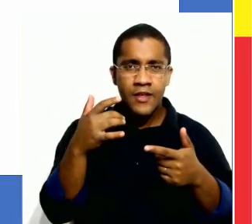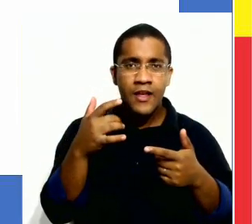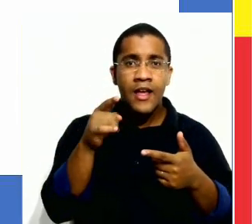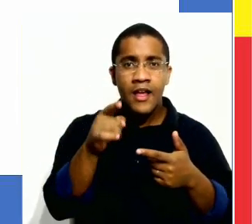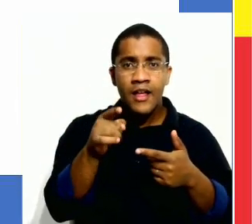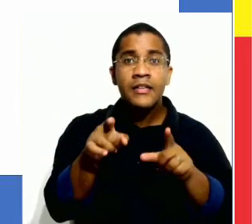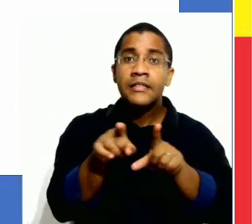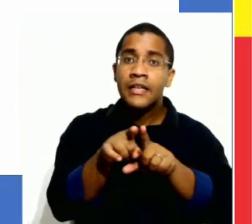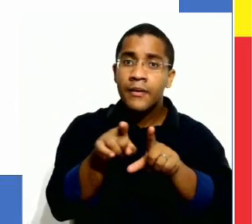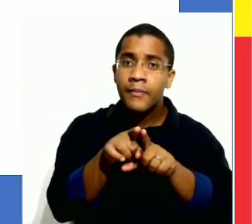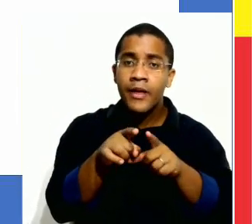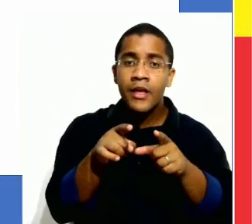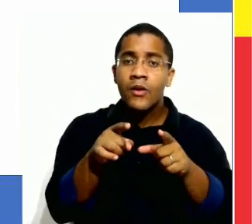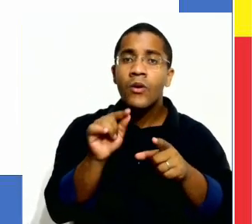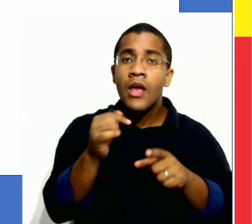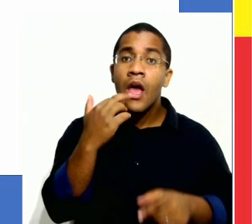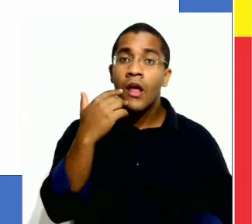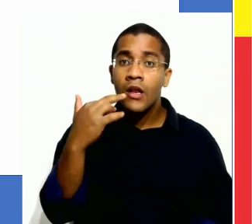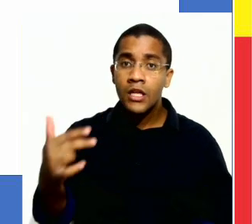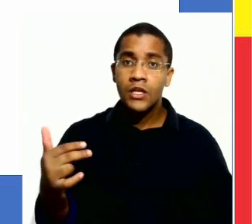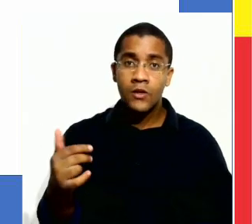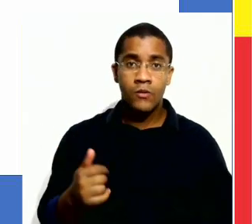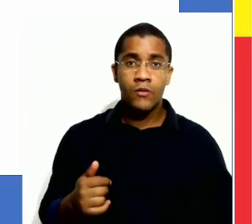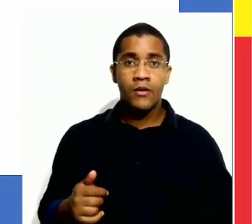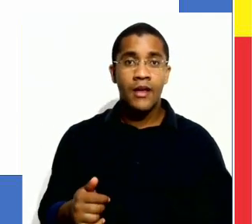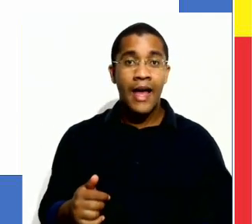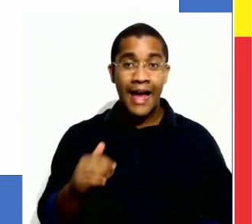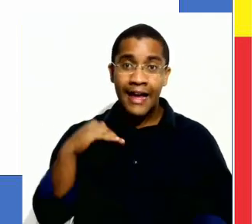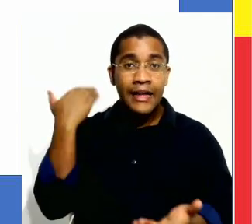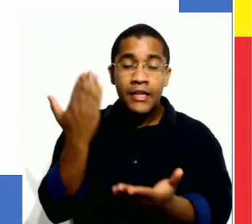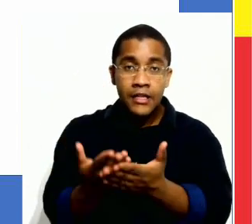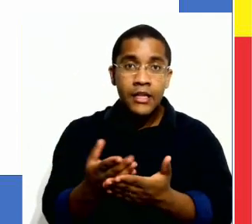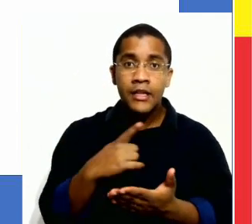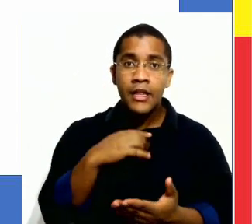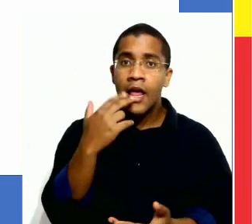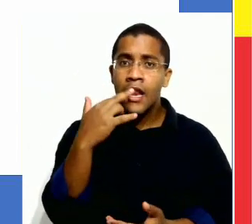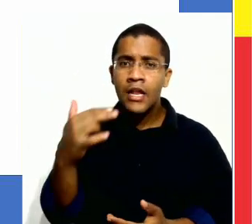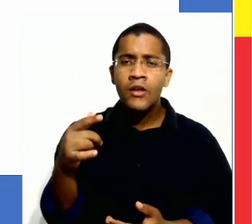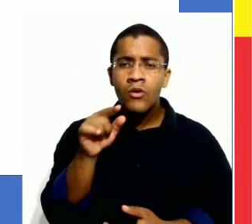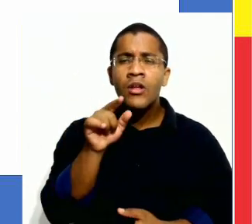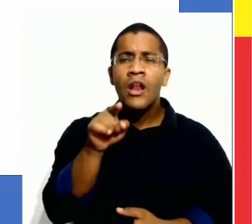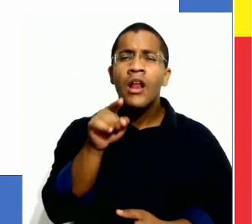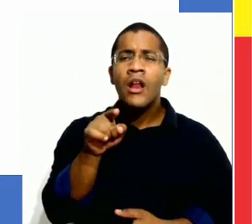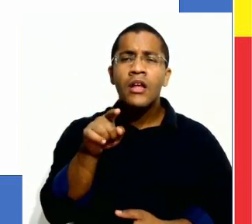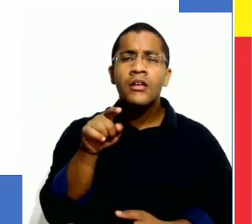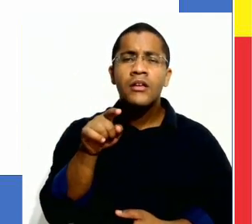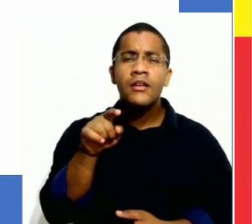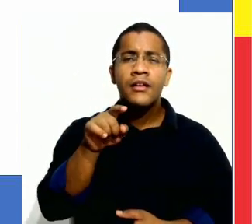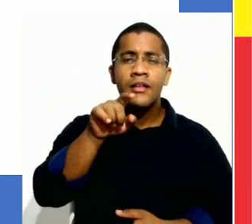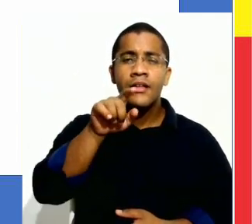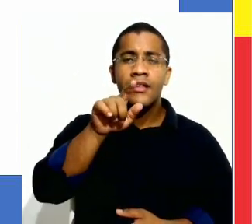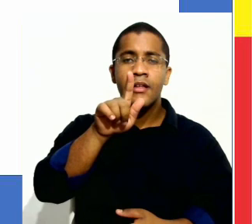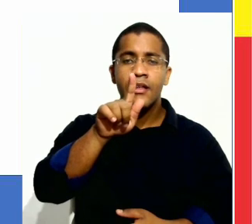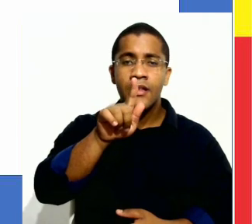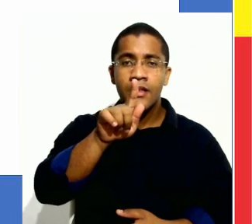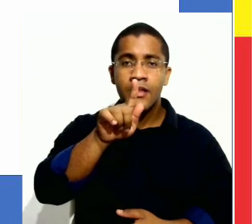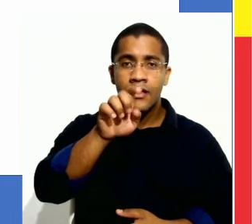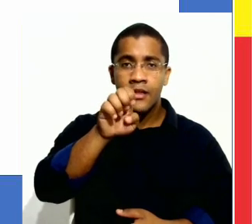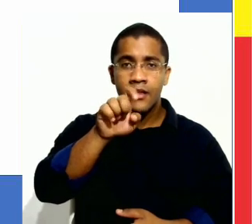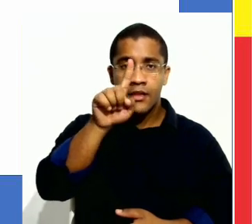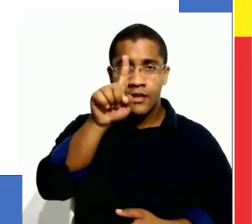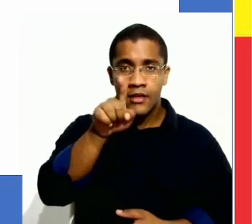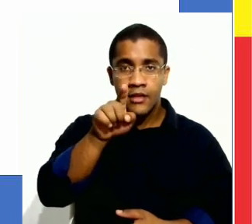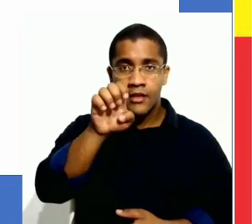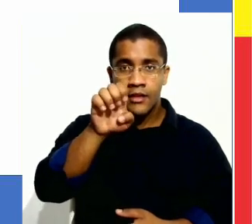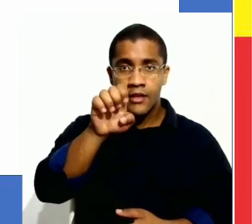exemplo da língua ainda falada na região, o geis. A Igreja